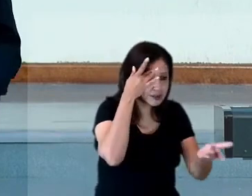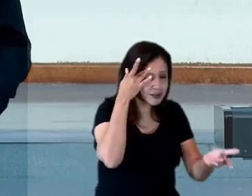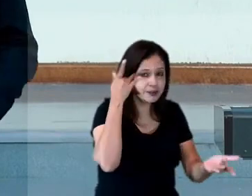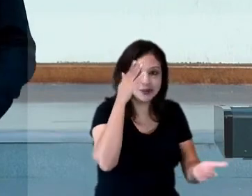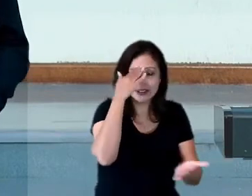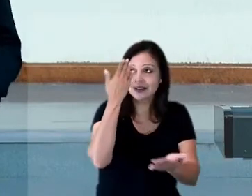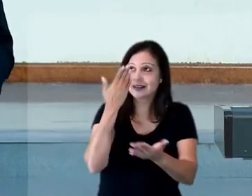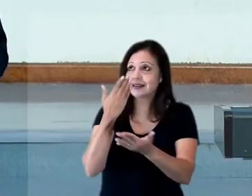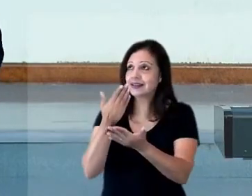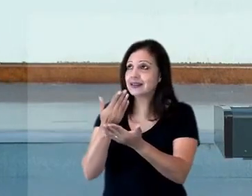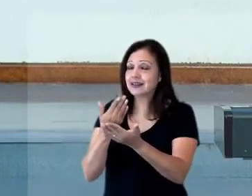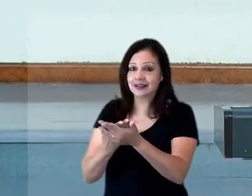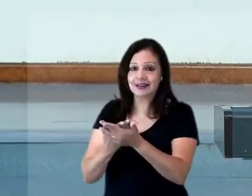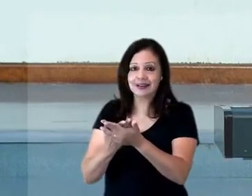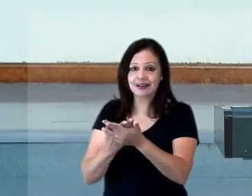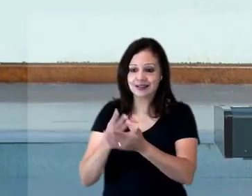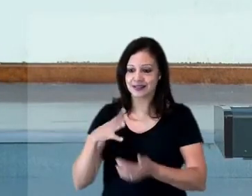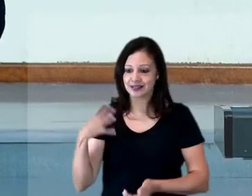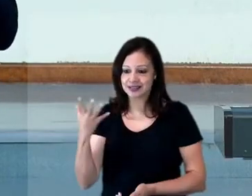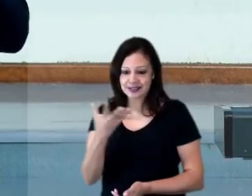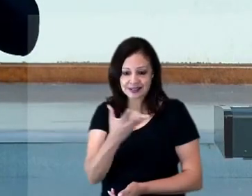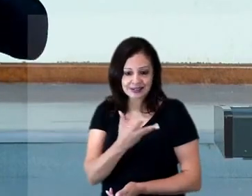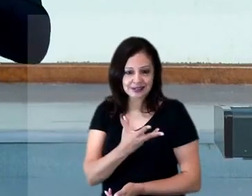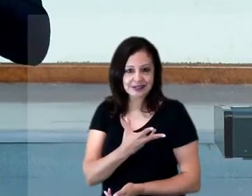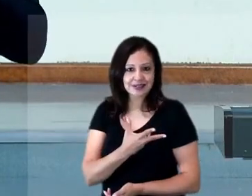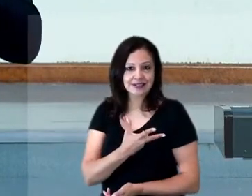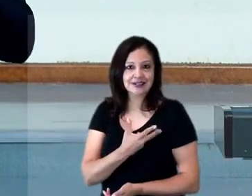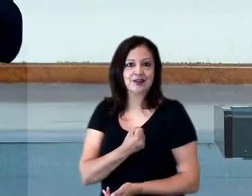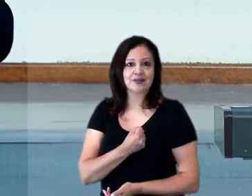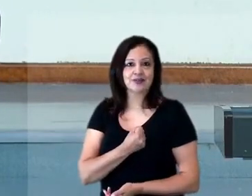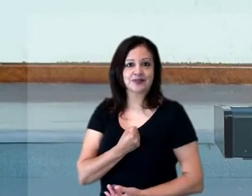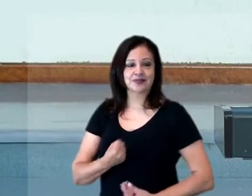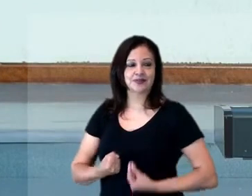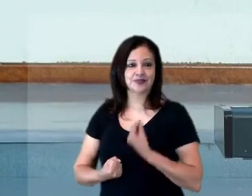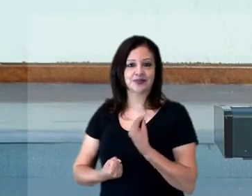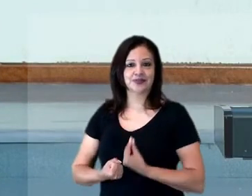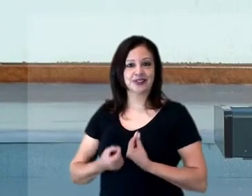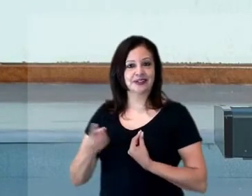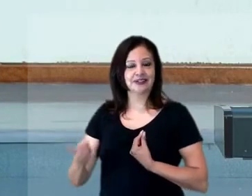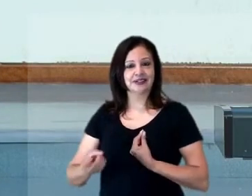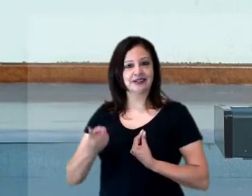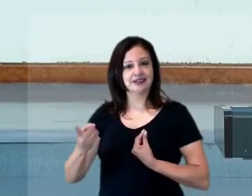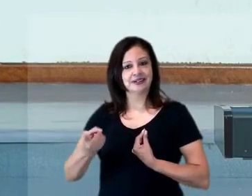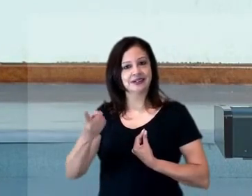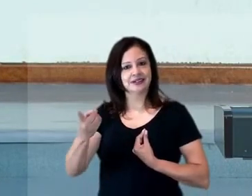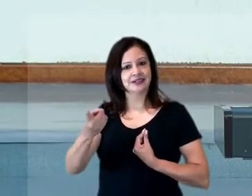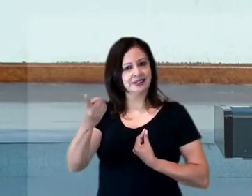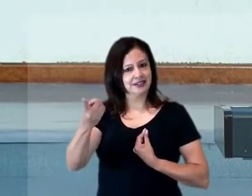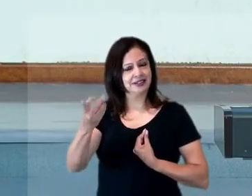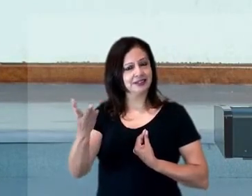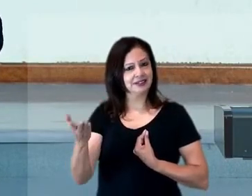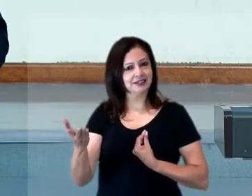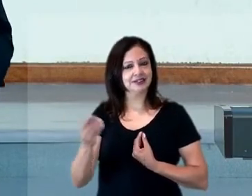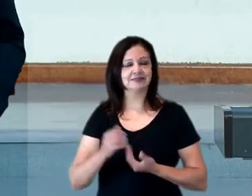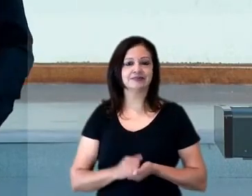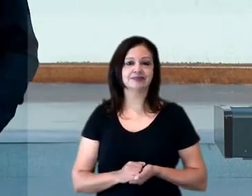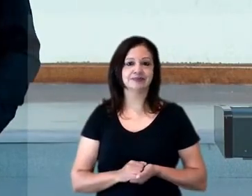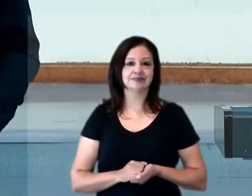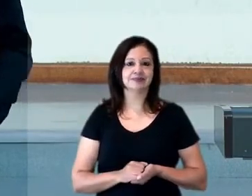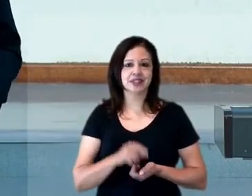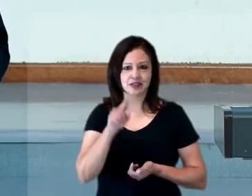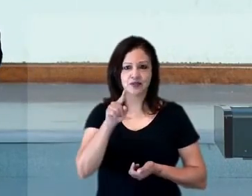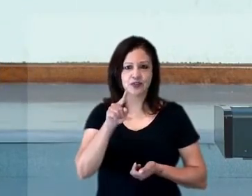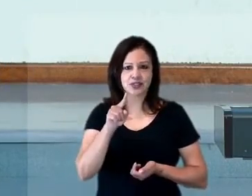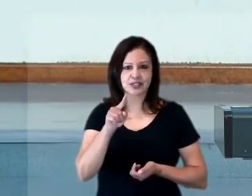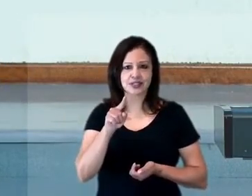tenha a vida eterna. Tamanha demonstração de amor de Deus Pai para conosco. Você conseguiria ter um gesto